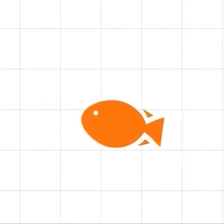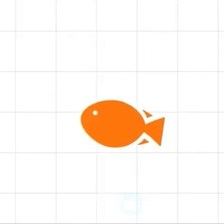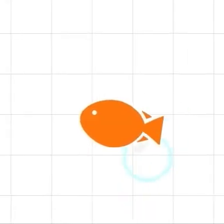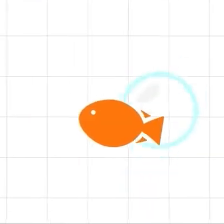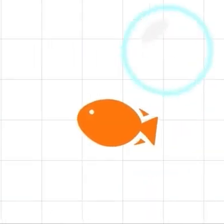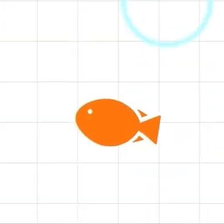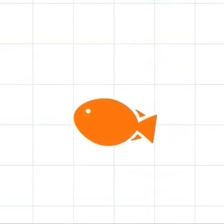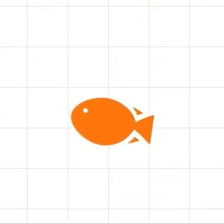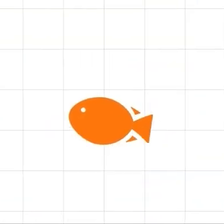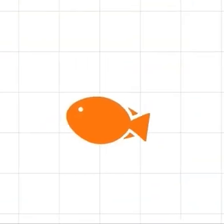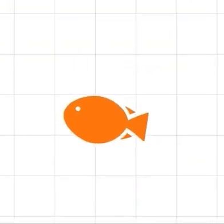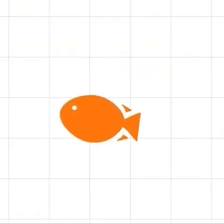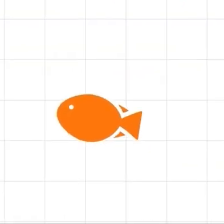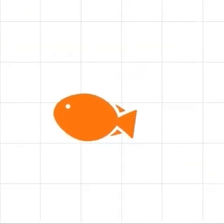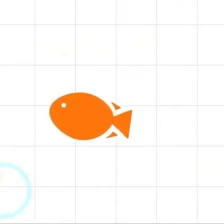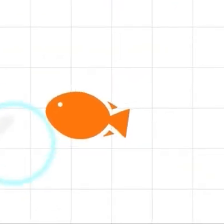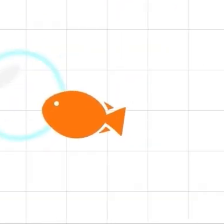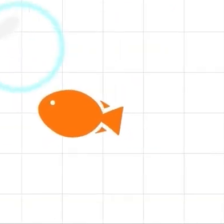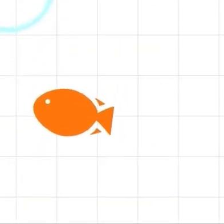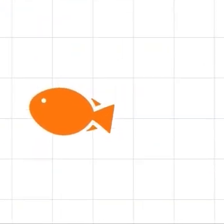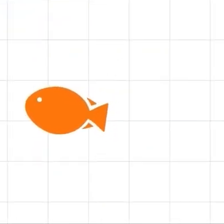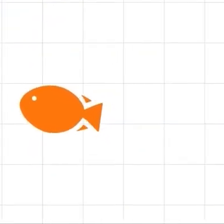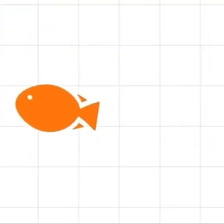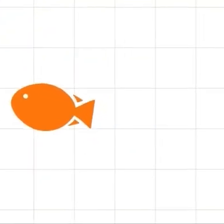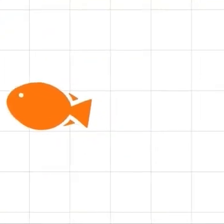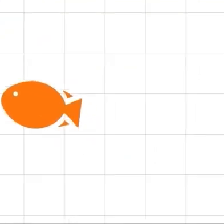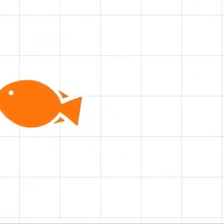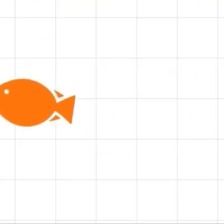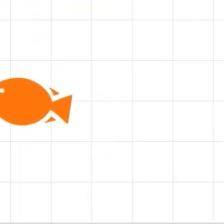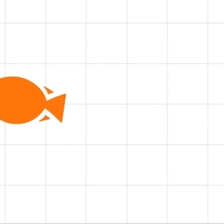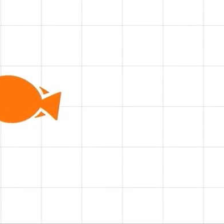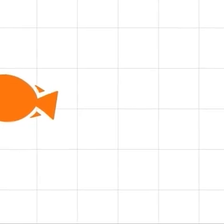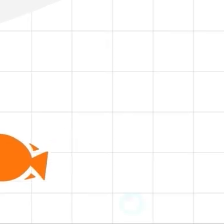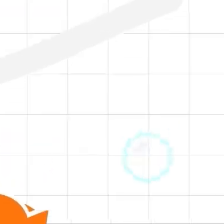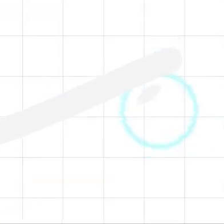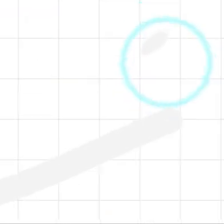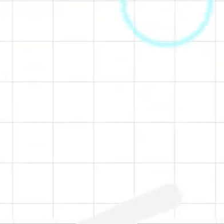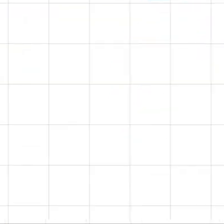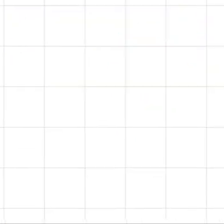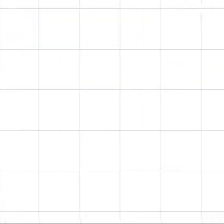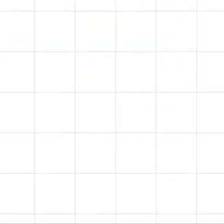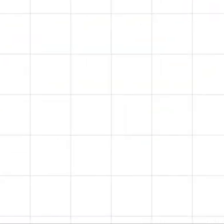Hoje nós estamos colocando em prática, tá? Tudo que nós vimos aí. Espero que tenha ficado claro para